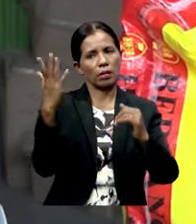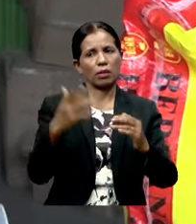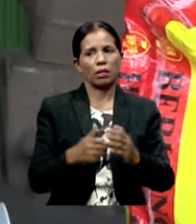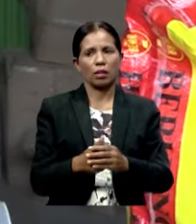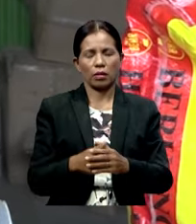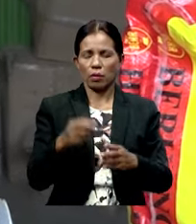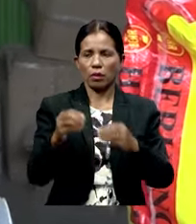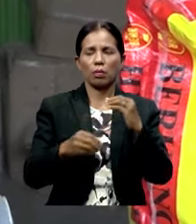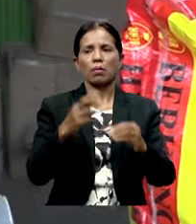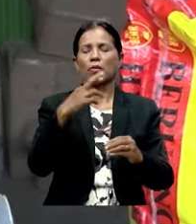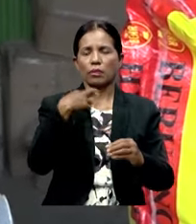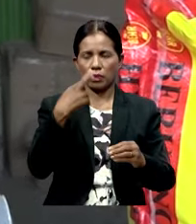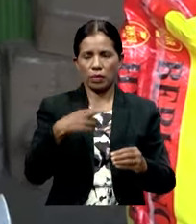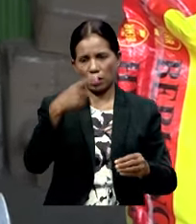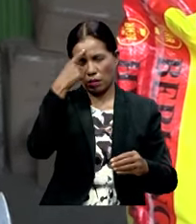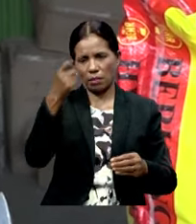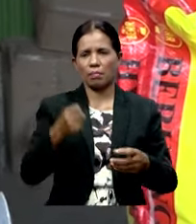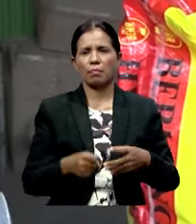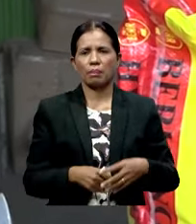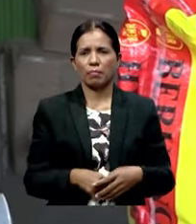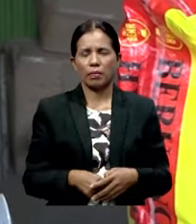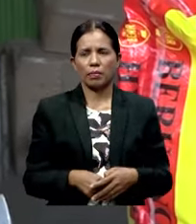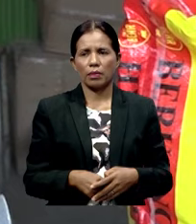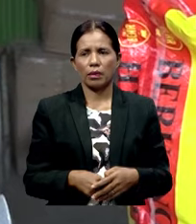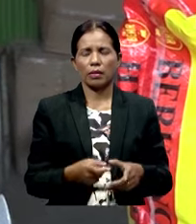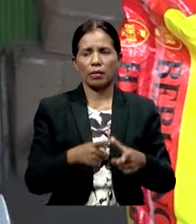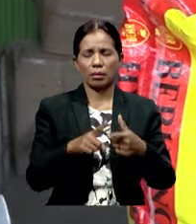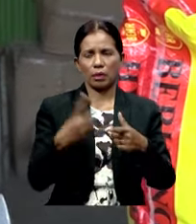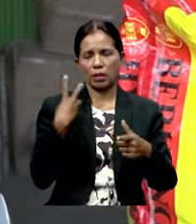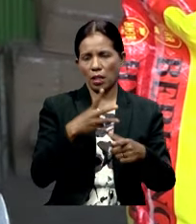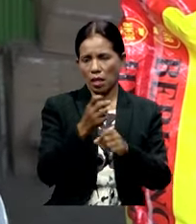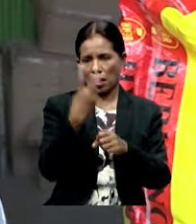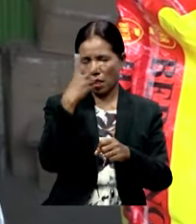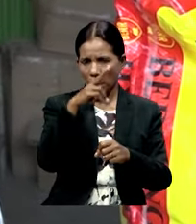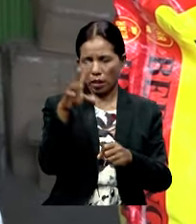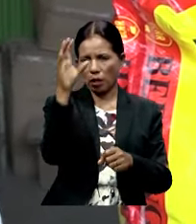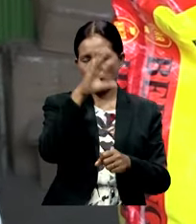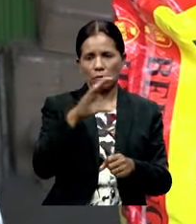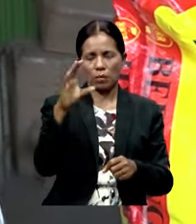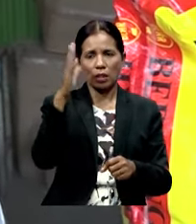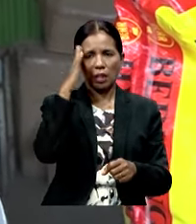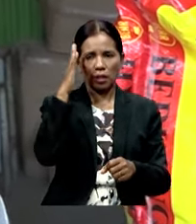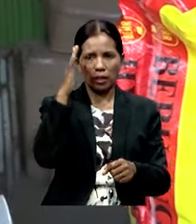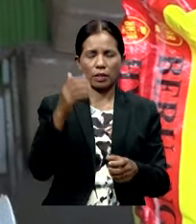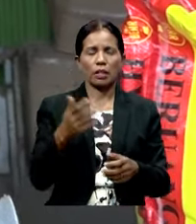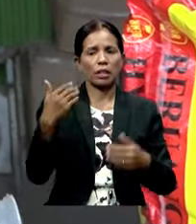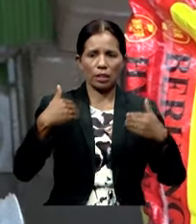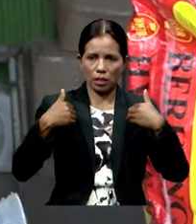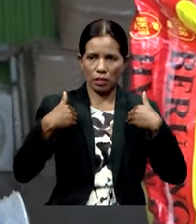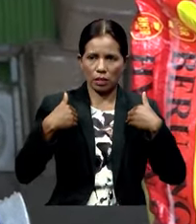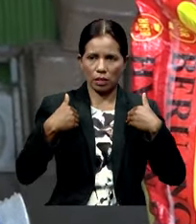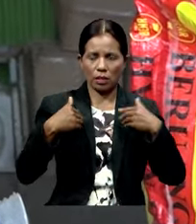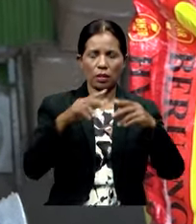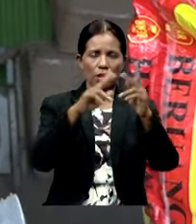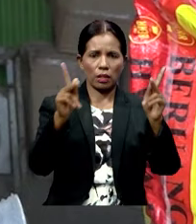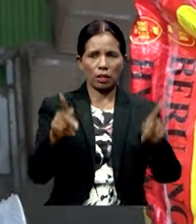para pós, né. Amba, depois de tal inspeção, está bem nota que está aí irmos lojas que com